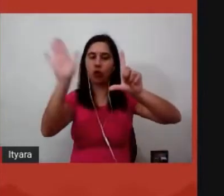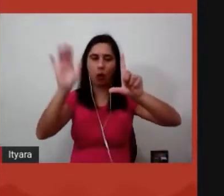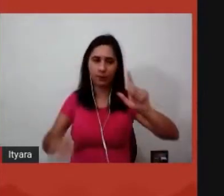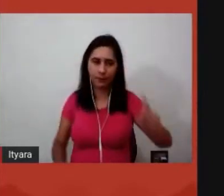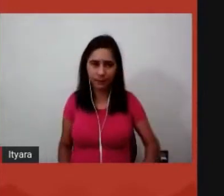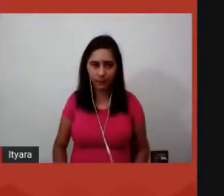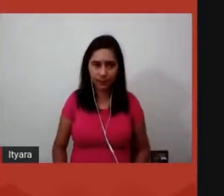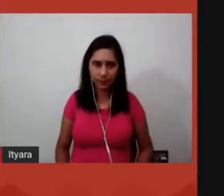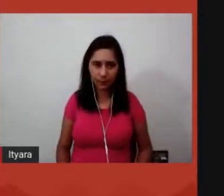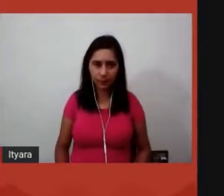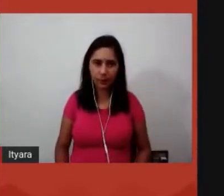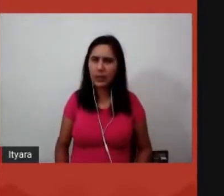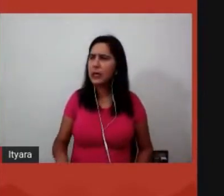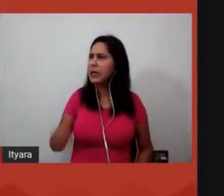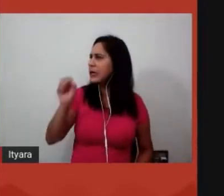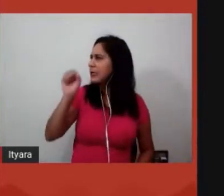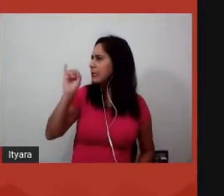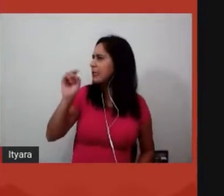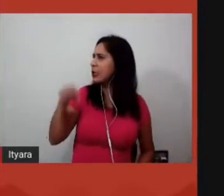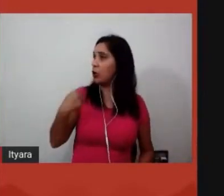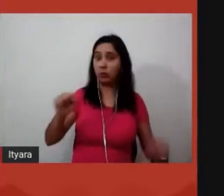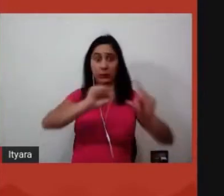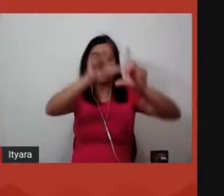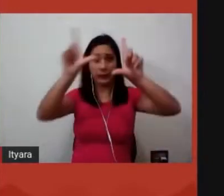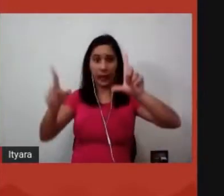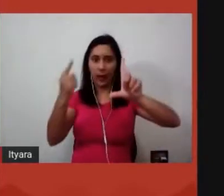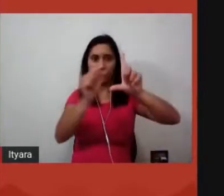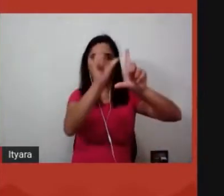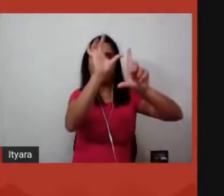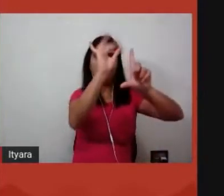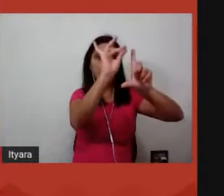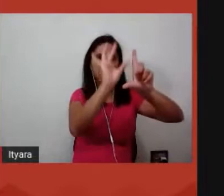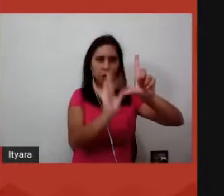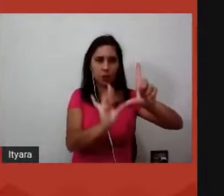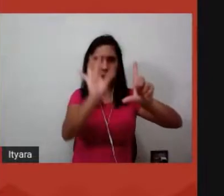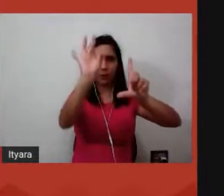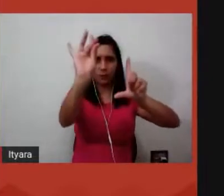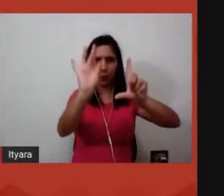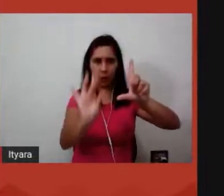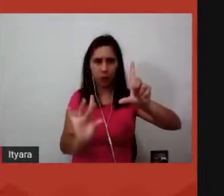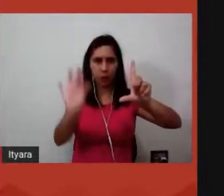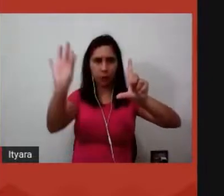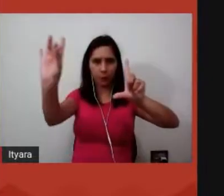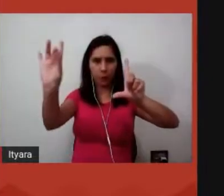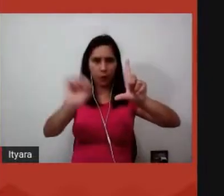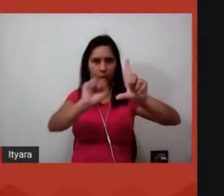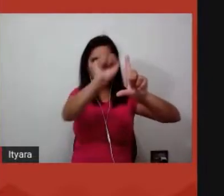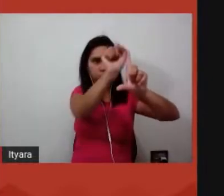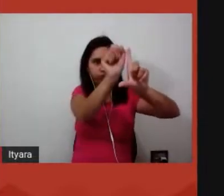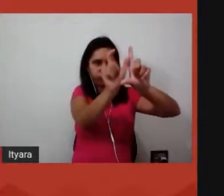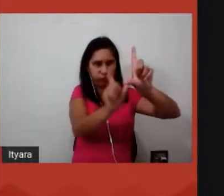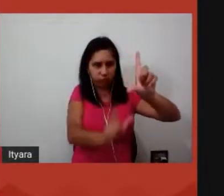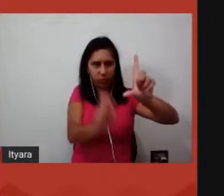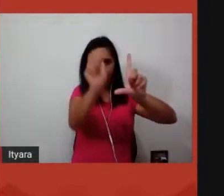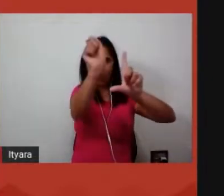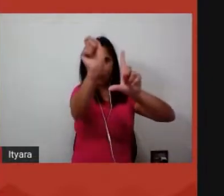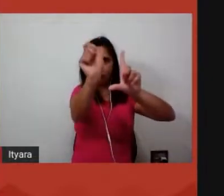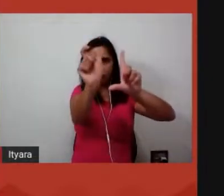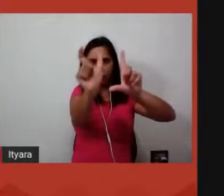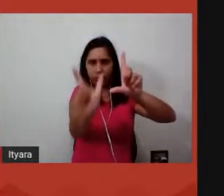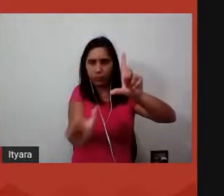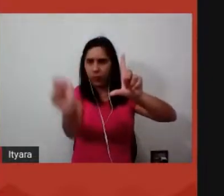uma tela só com um post-it para cada uma das coisas, um do lado do outro, que aí a gente consegue comparar mais facilmente